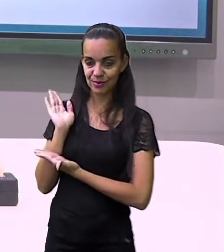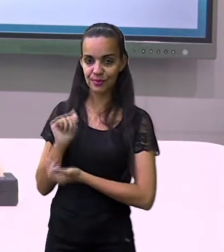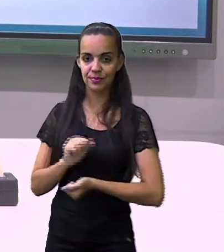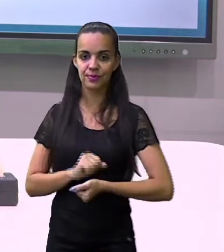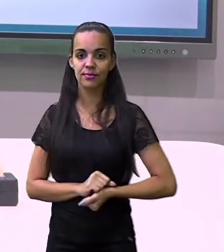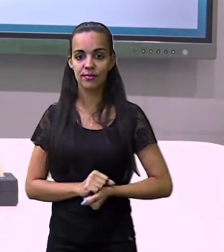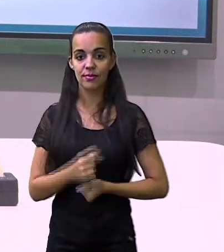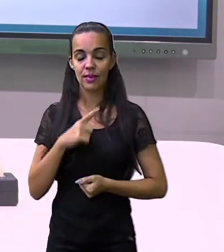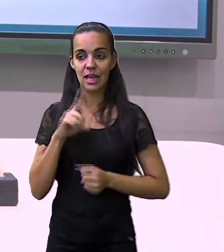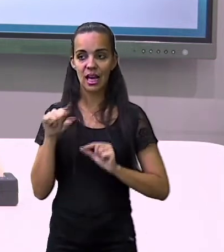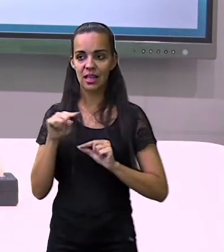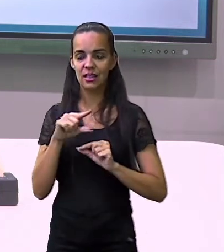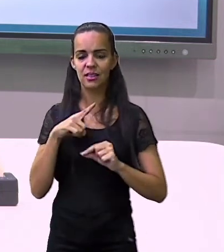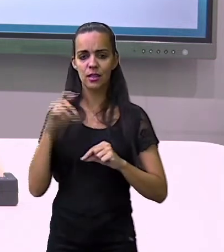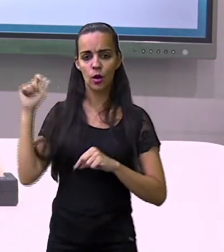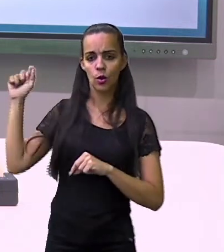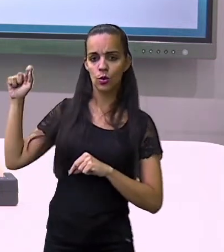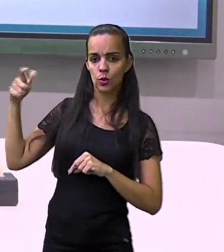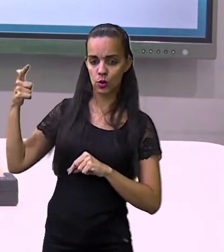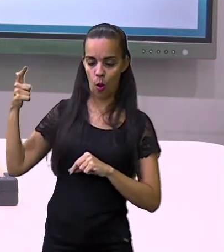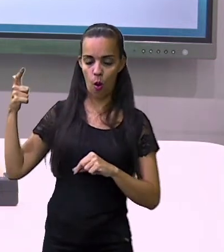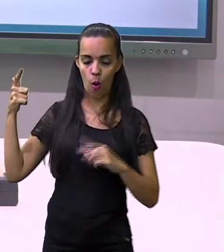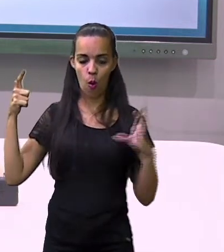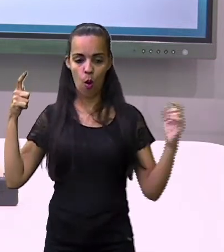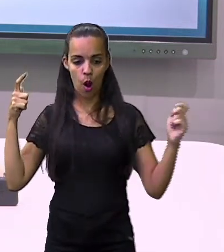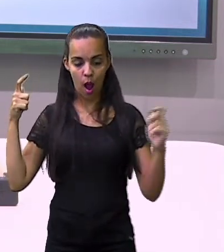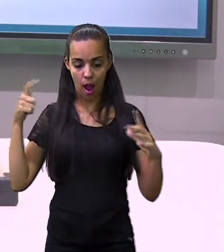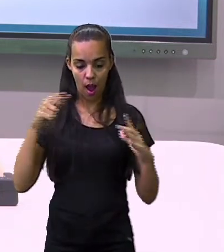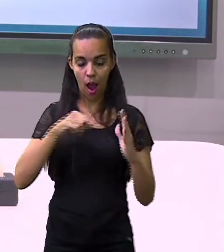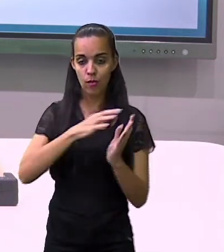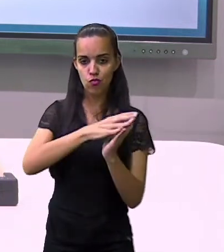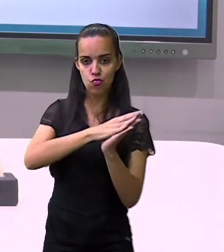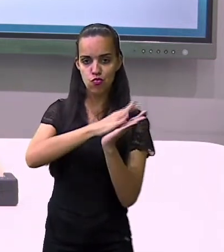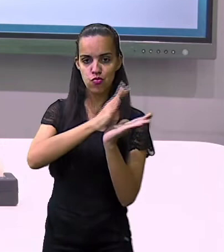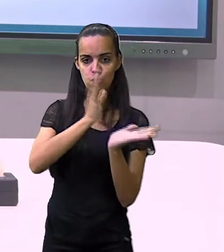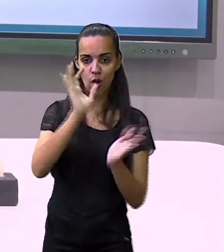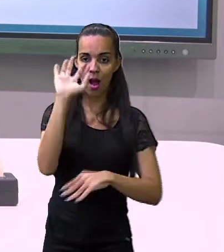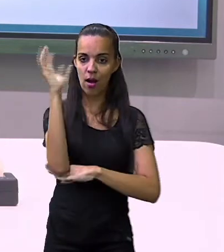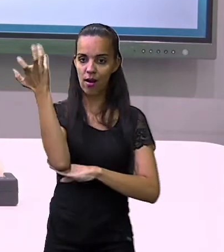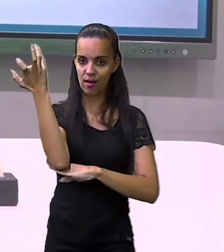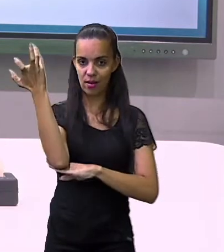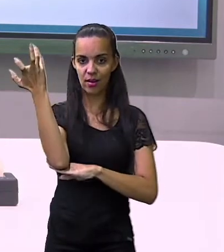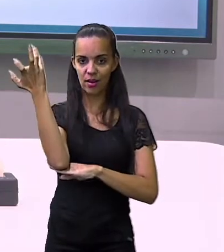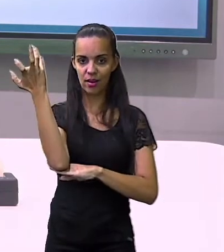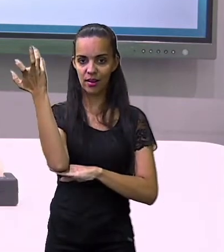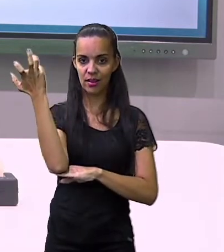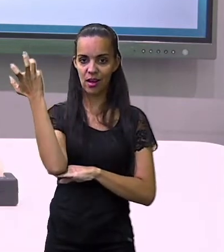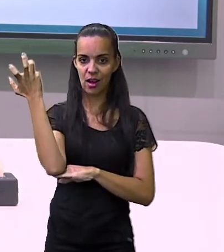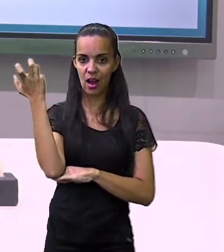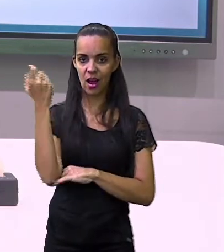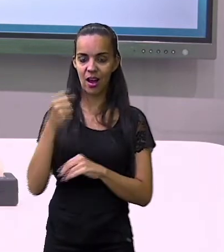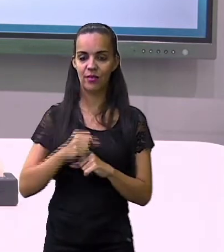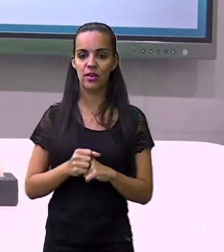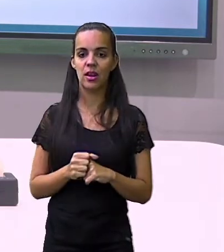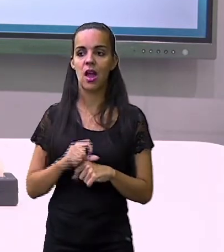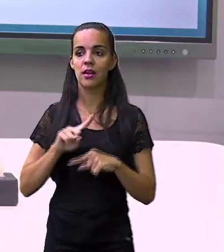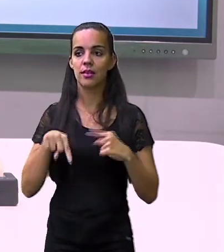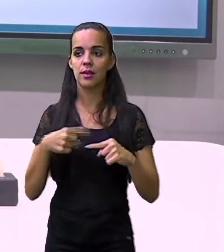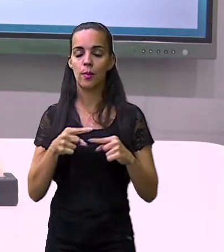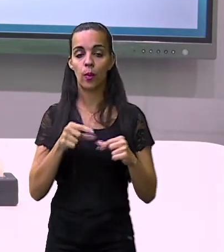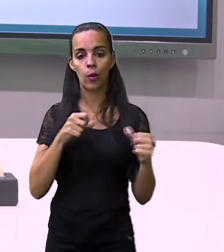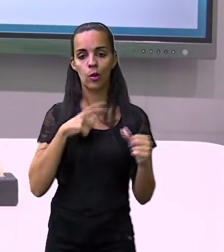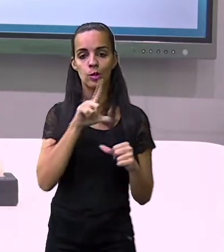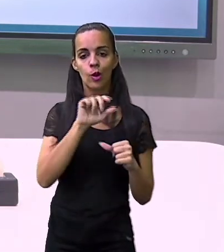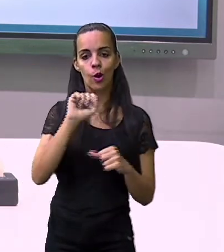inclinação da Terra, a sombra, ela ficaria, né? No caso, o Sol, ele ficaria mais acima, tá?